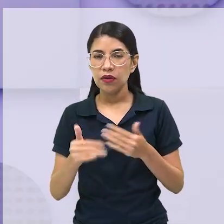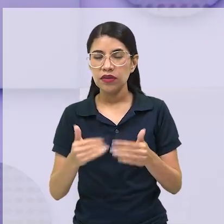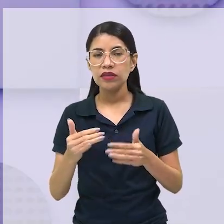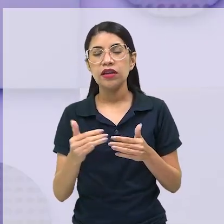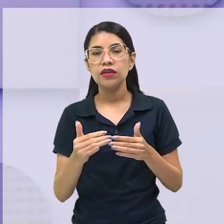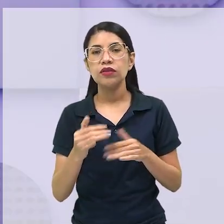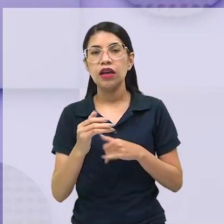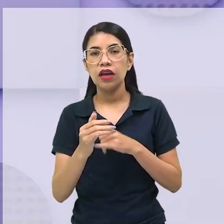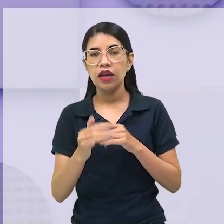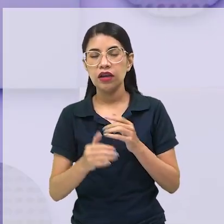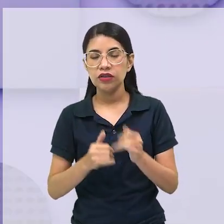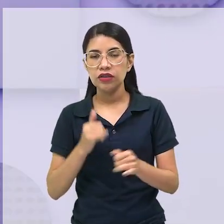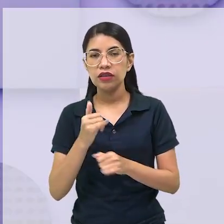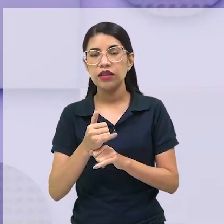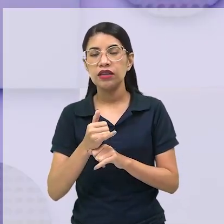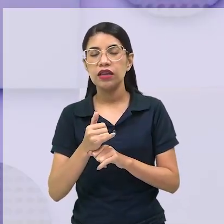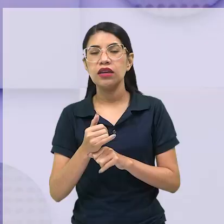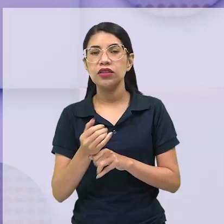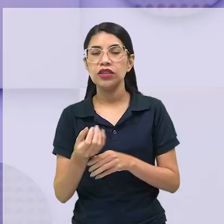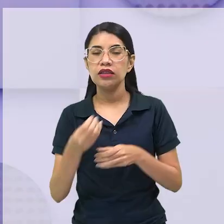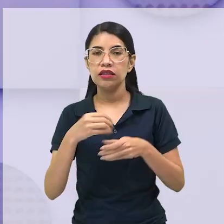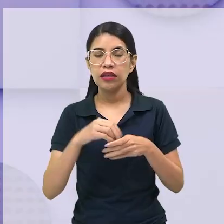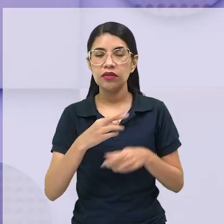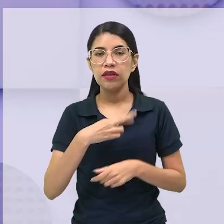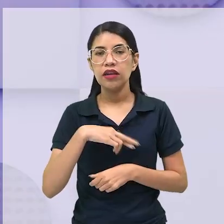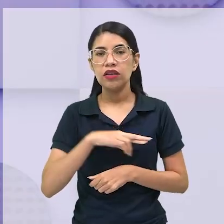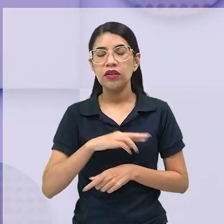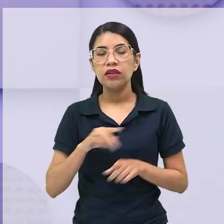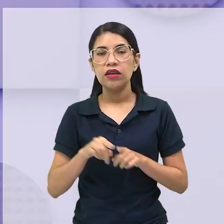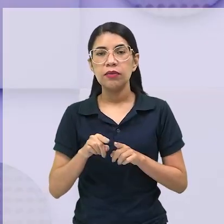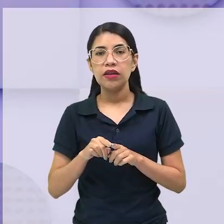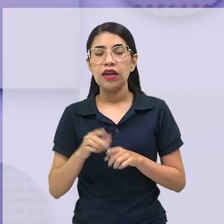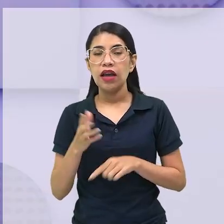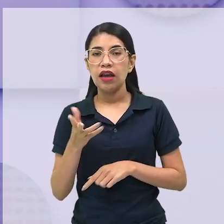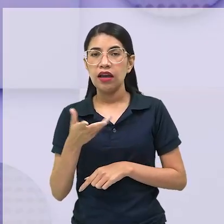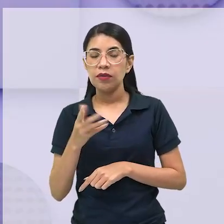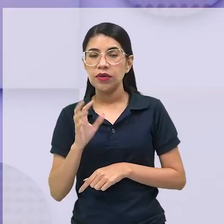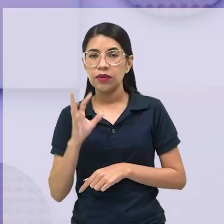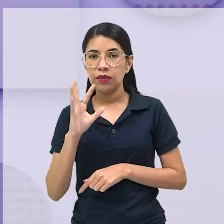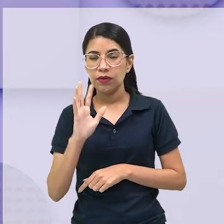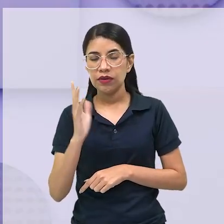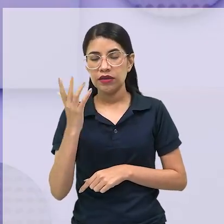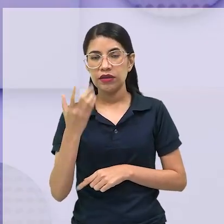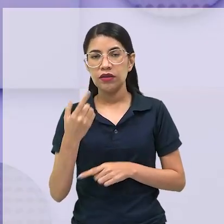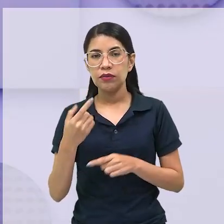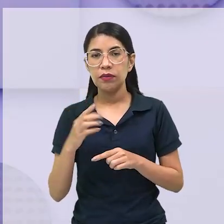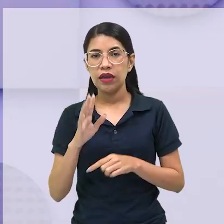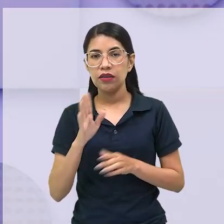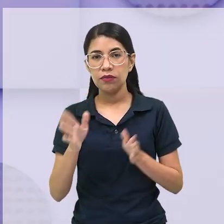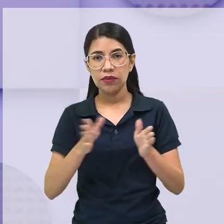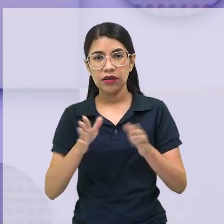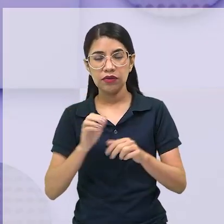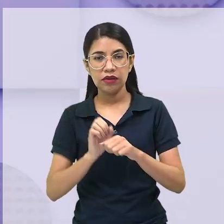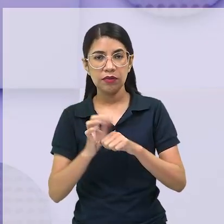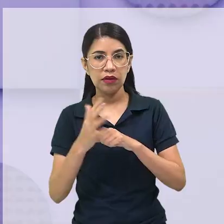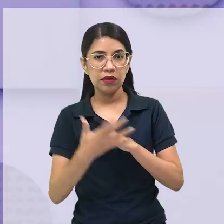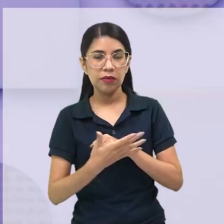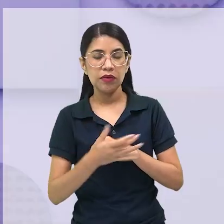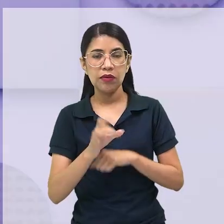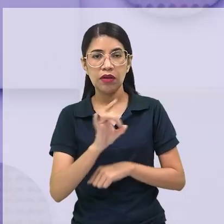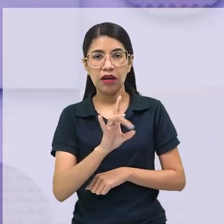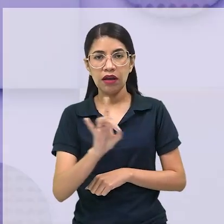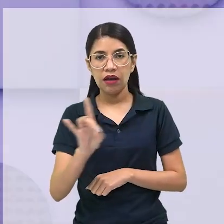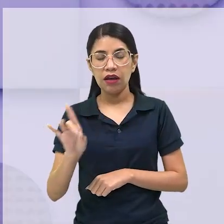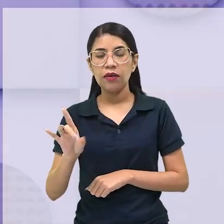no relacionamento religioso, ele se acelerou principalmente na pandemia. Você, eu, cada um de